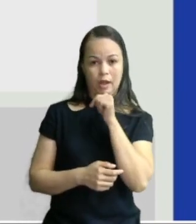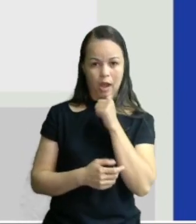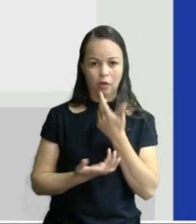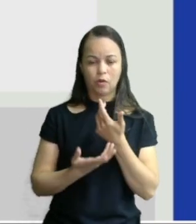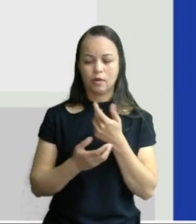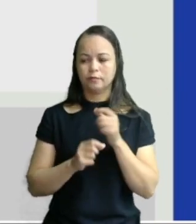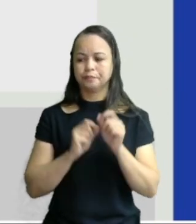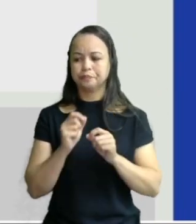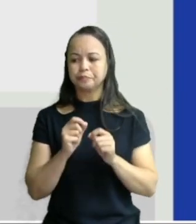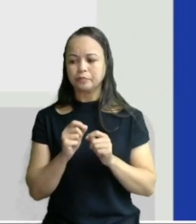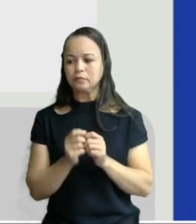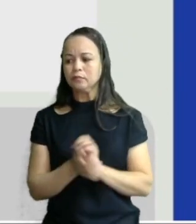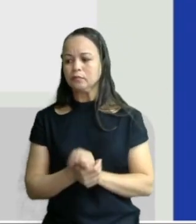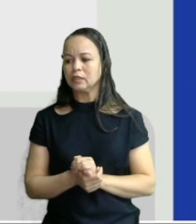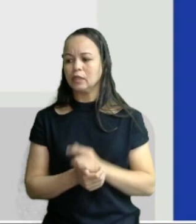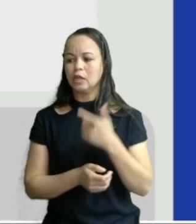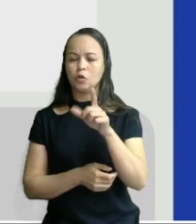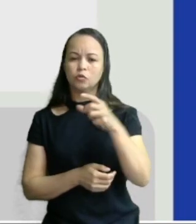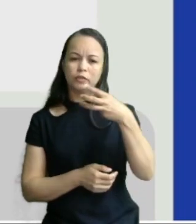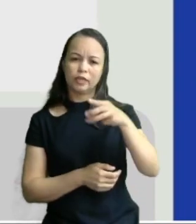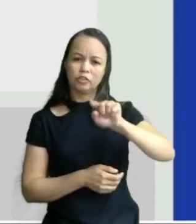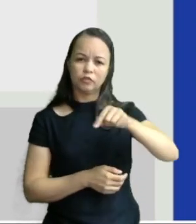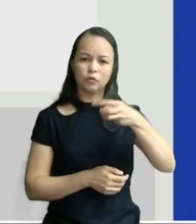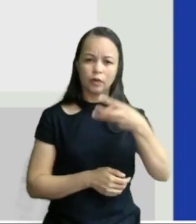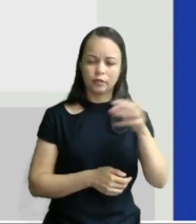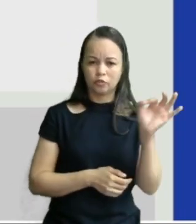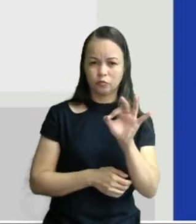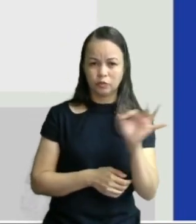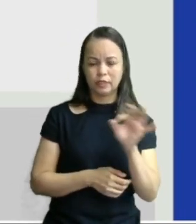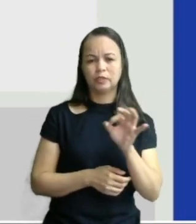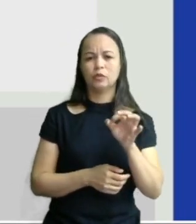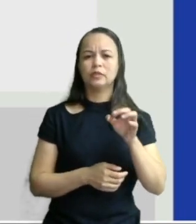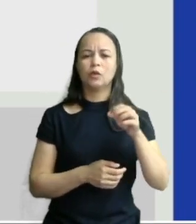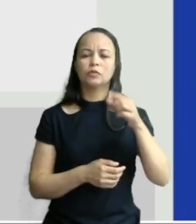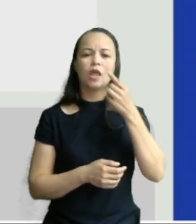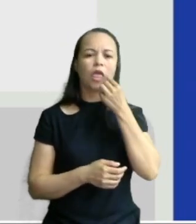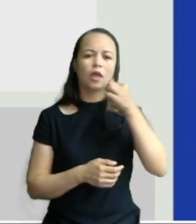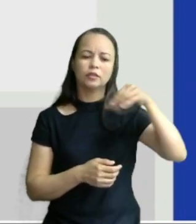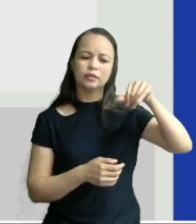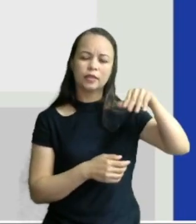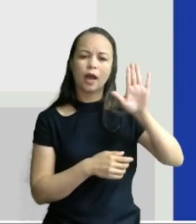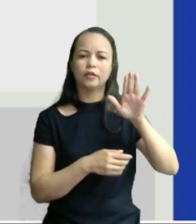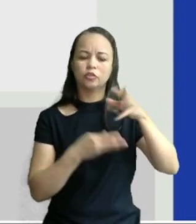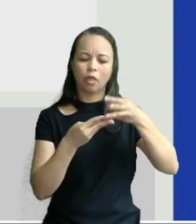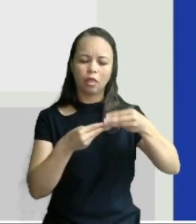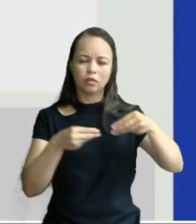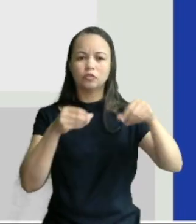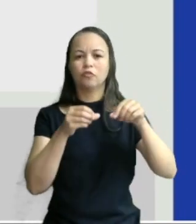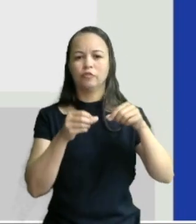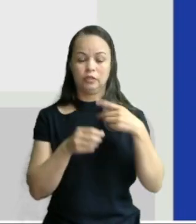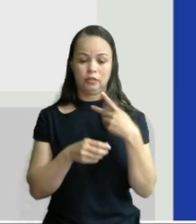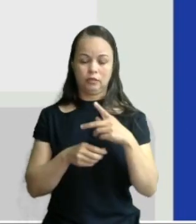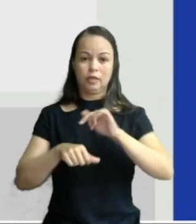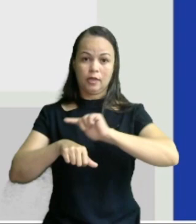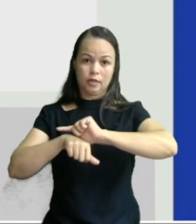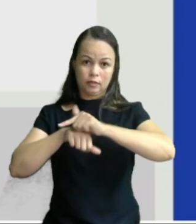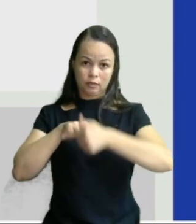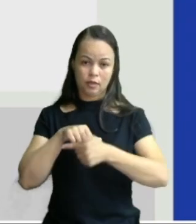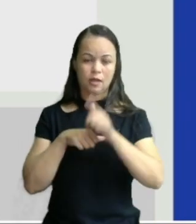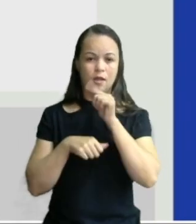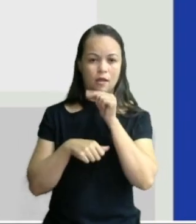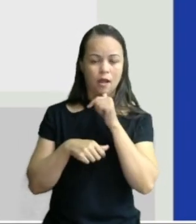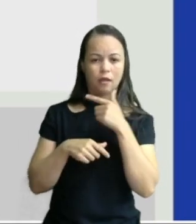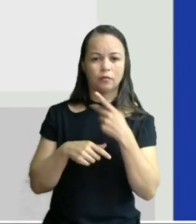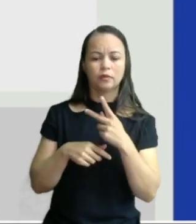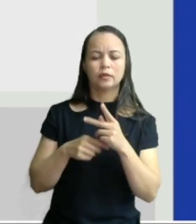de sais dissolvidos. Isso acontece pela capacidade da água de dissolver substância,